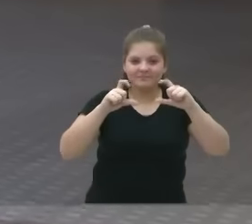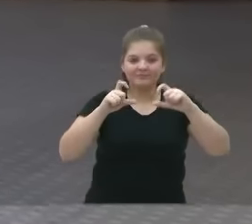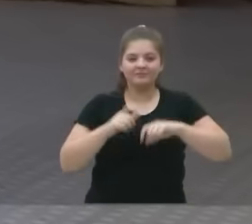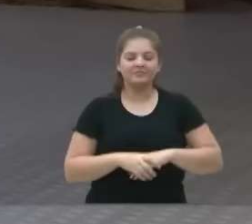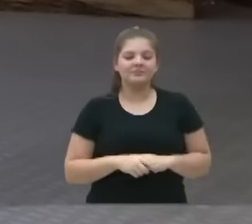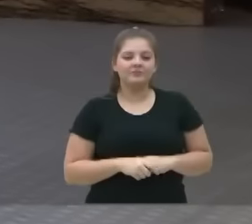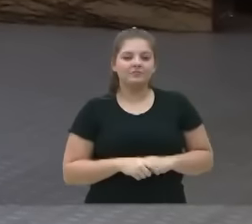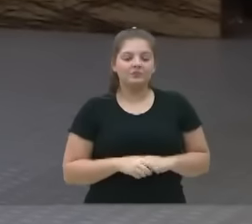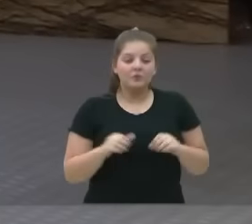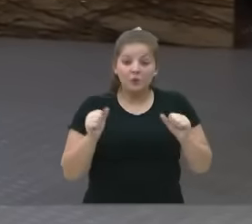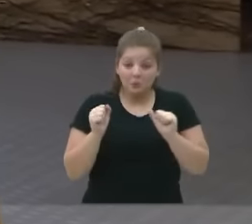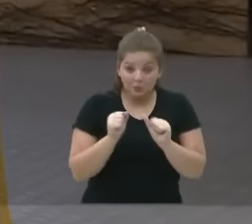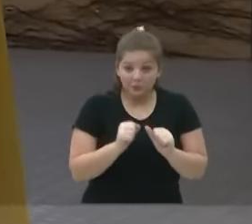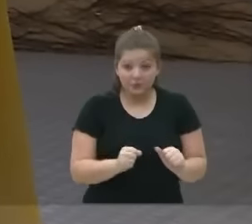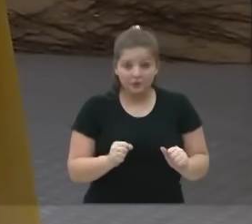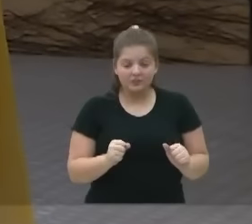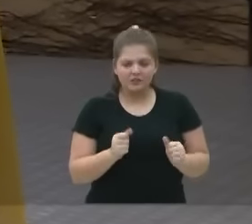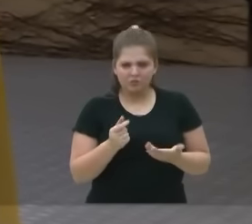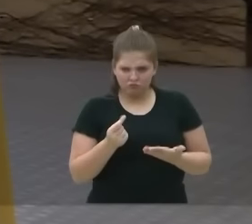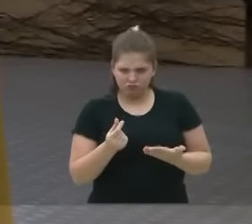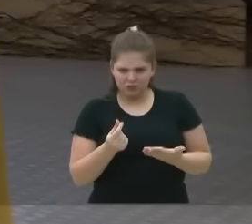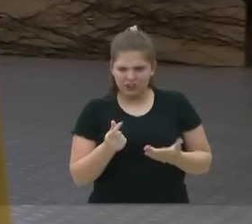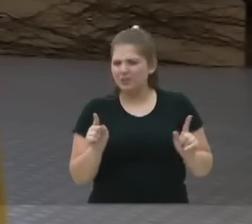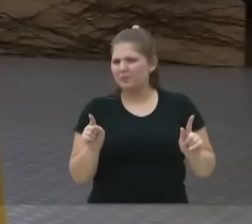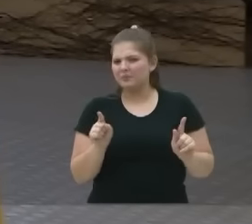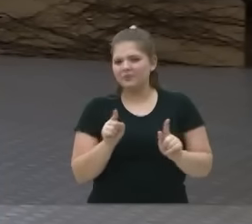Não é o poder econômico,